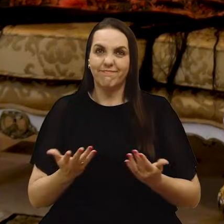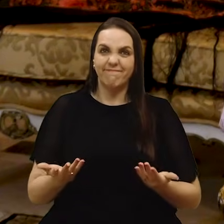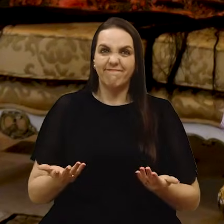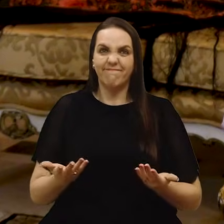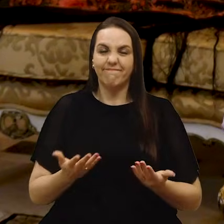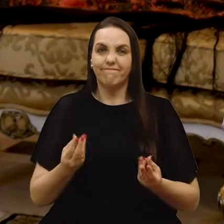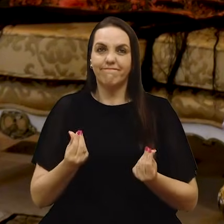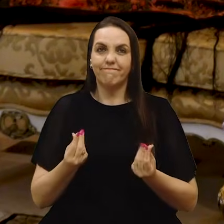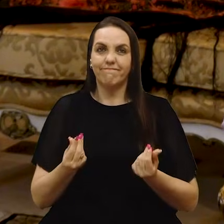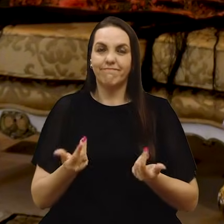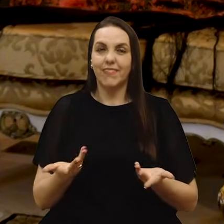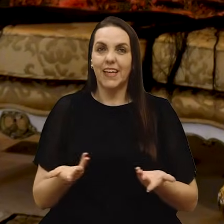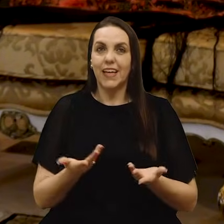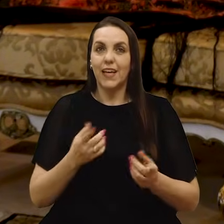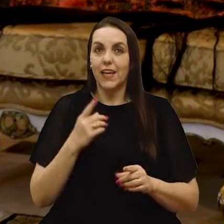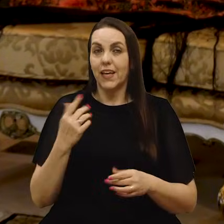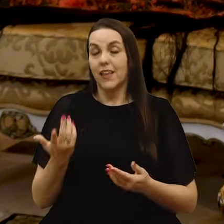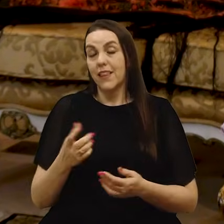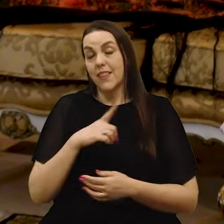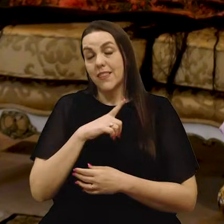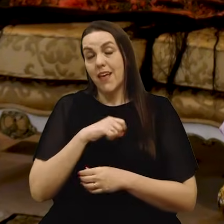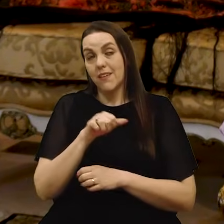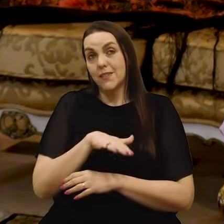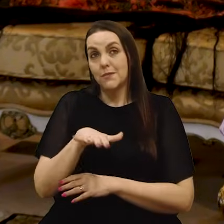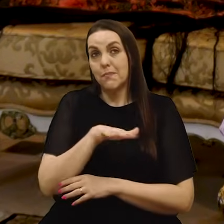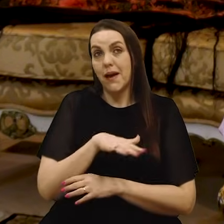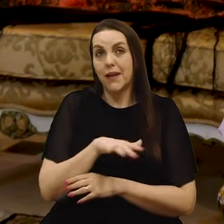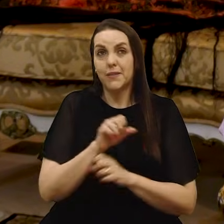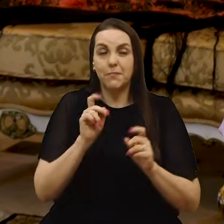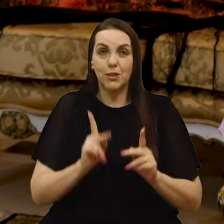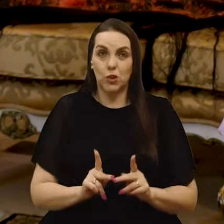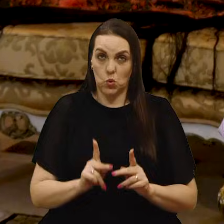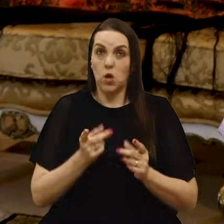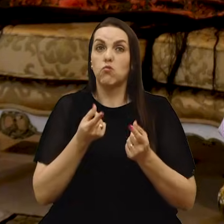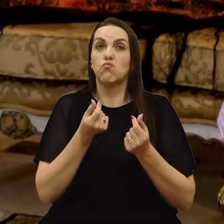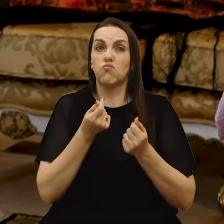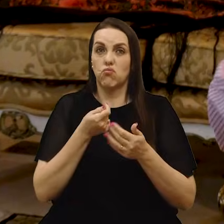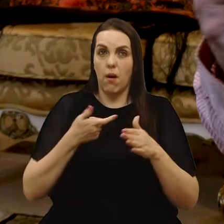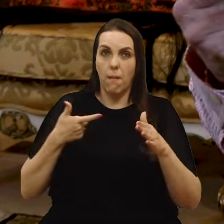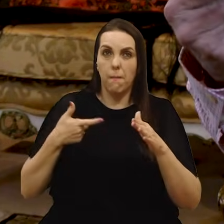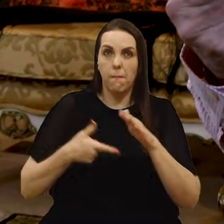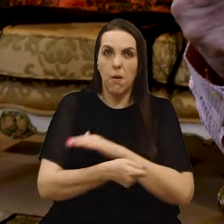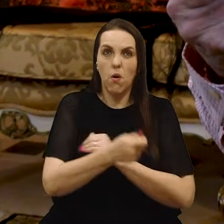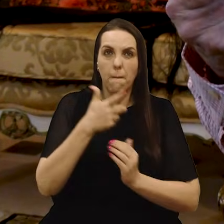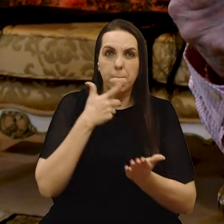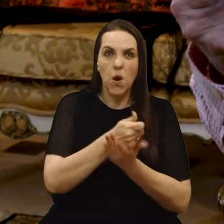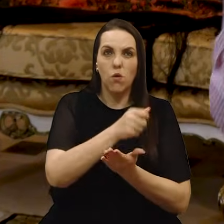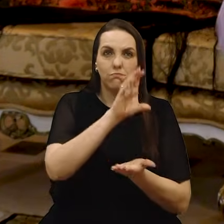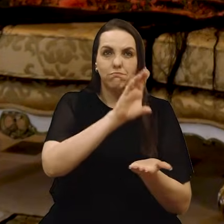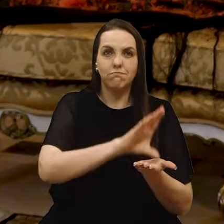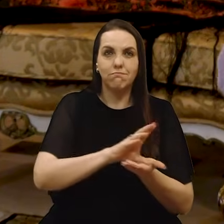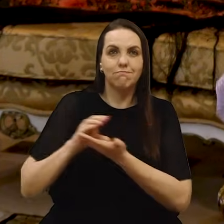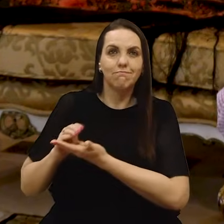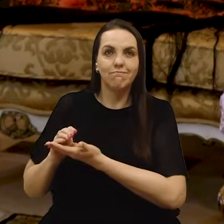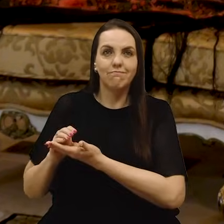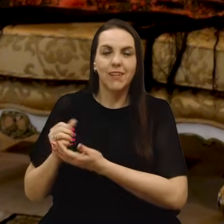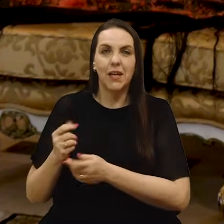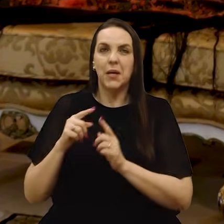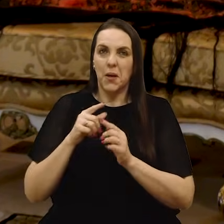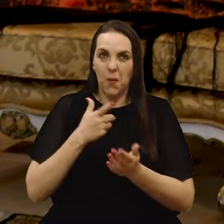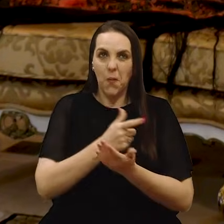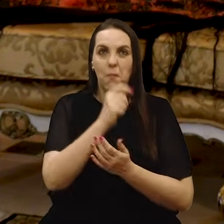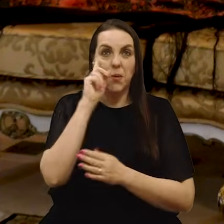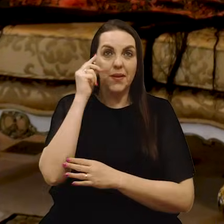copiador, ele encontra espaço para aqueles que têm grande poder financeiro tomar